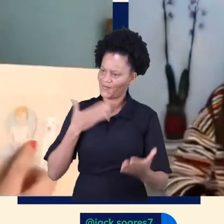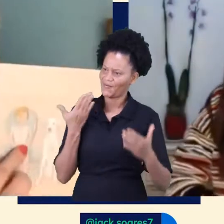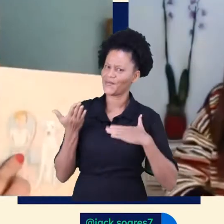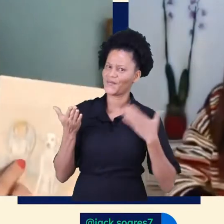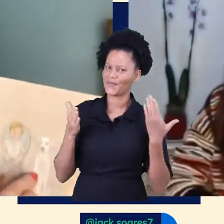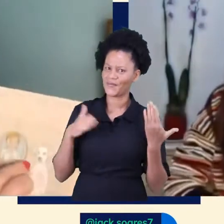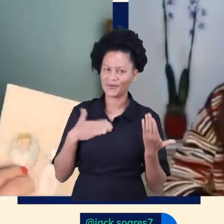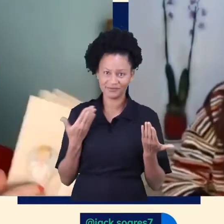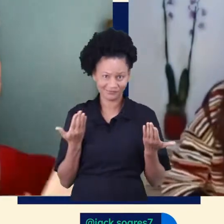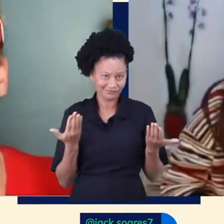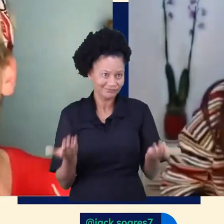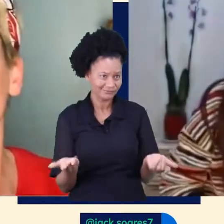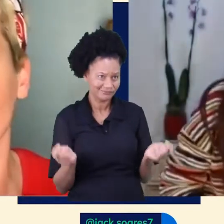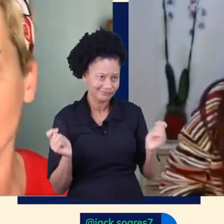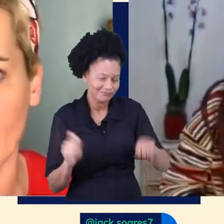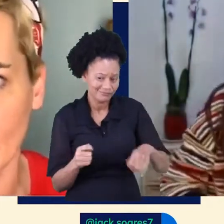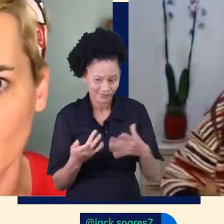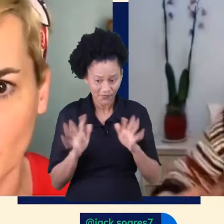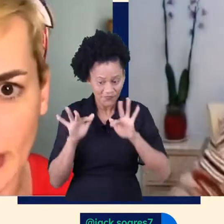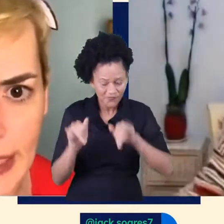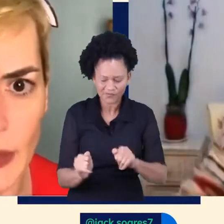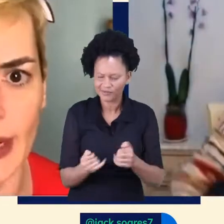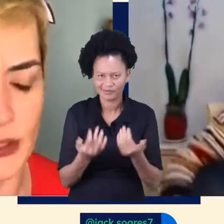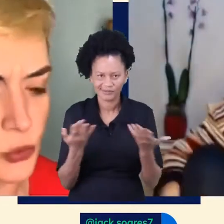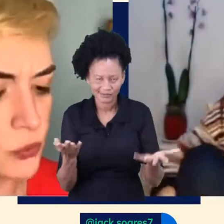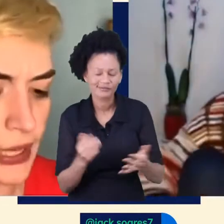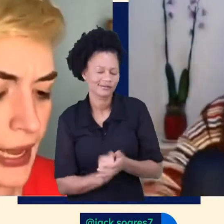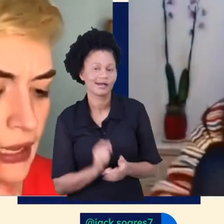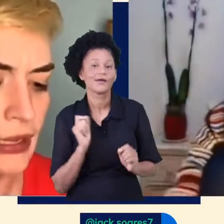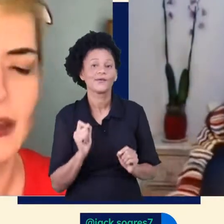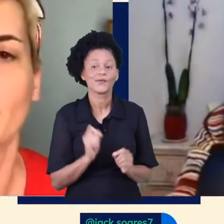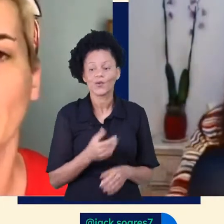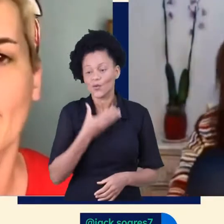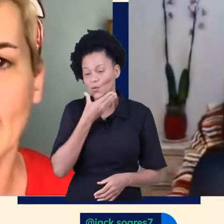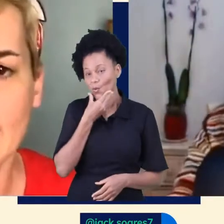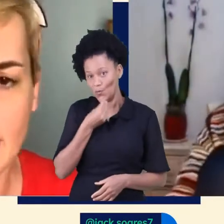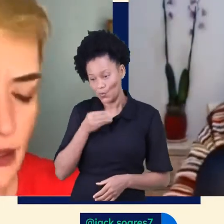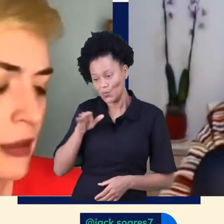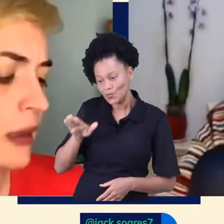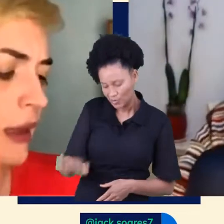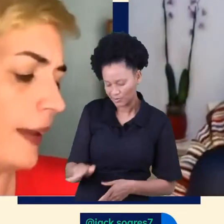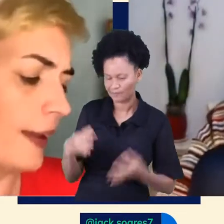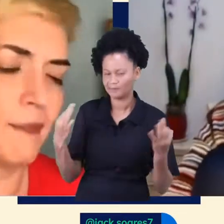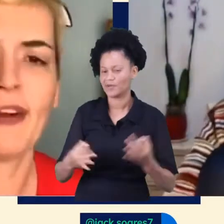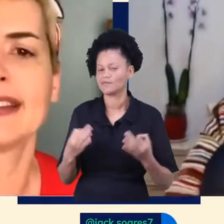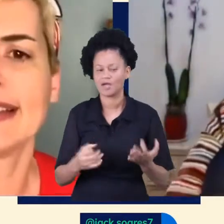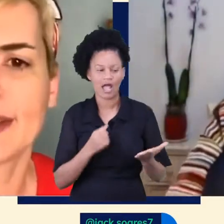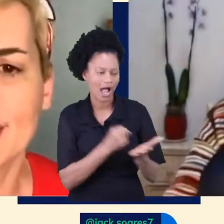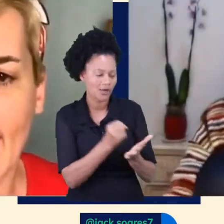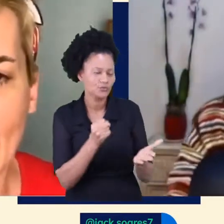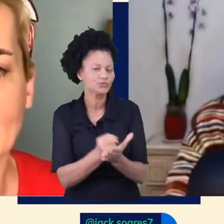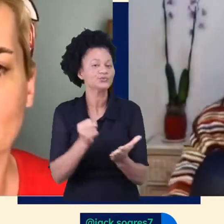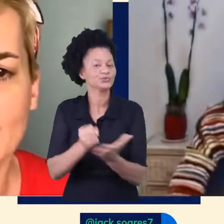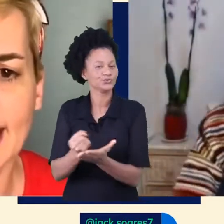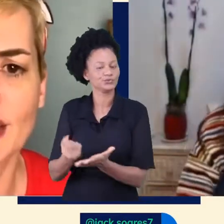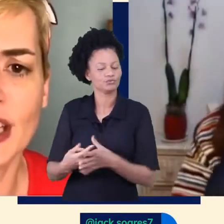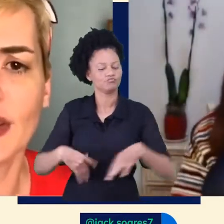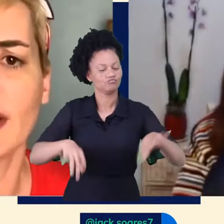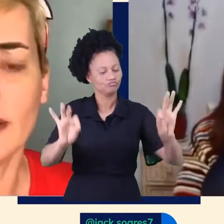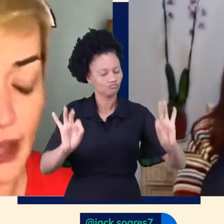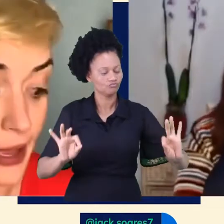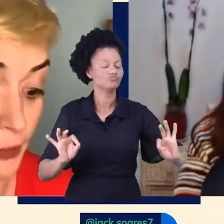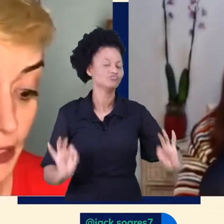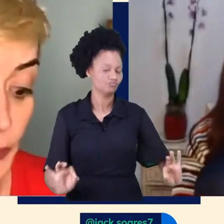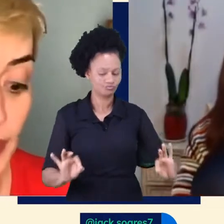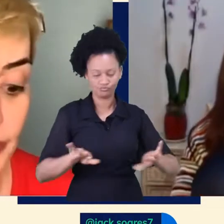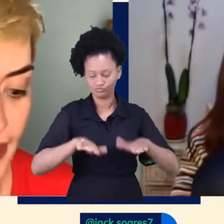final. Mas, enfim, é um menino perfeito e ele faz tudo o que é esperado de um menino, ele ajuda, né? Põe a mesa, faz a lição de casa, tudo